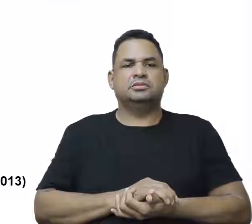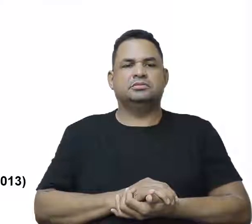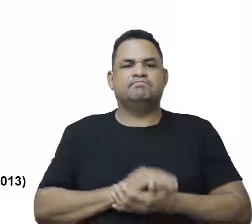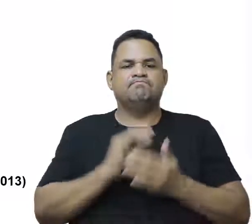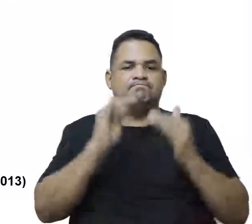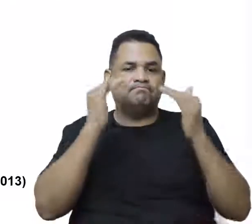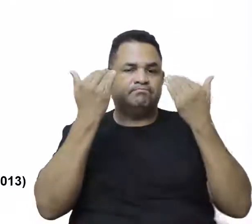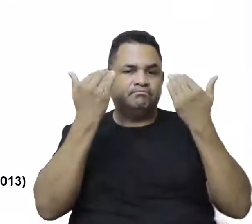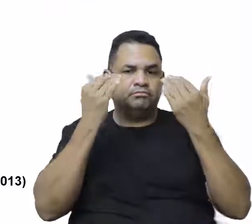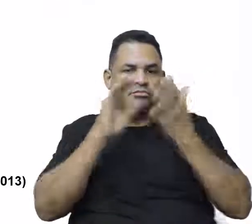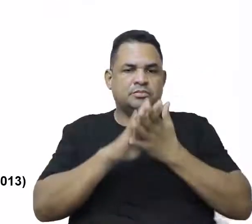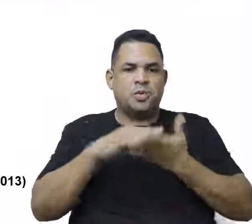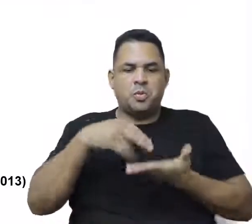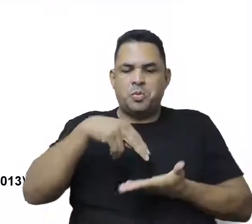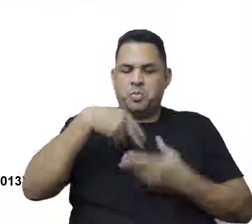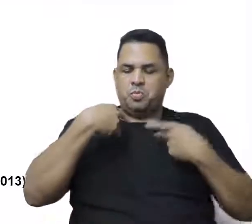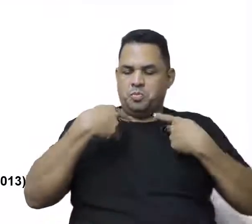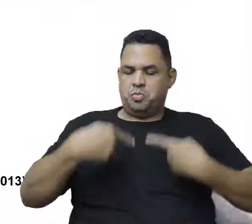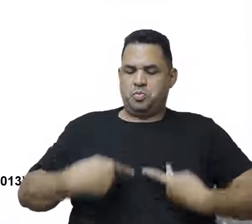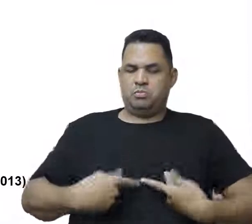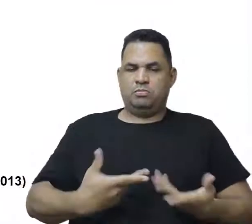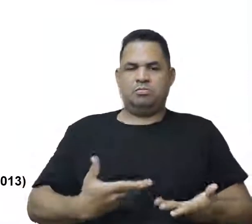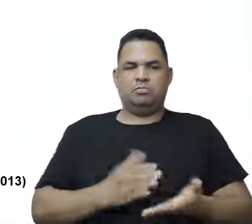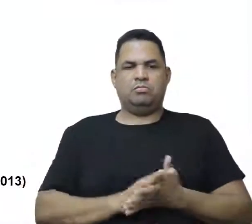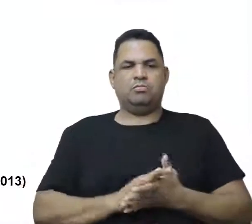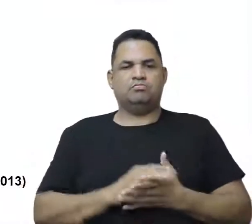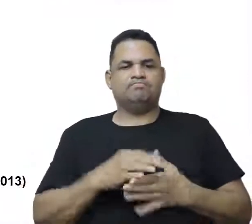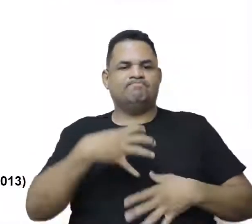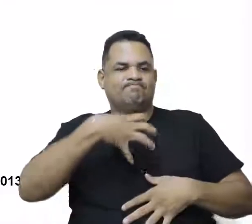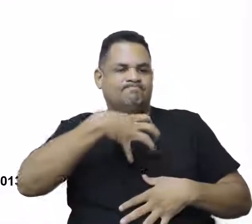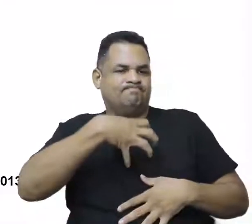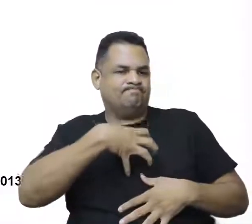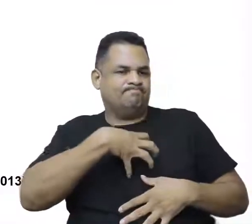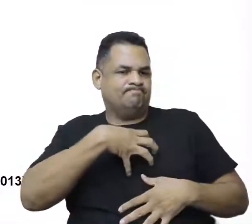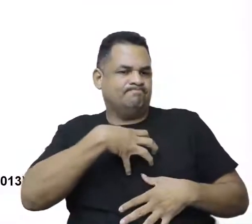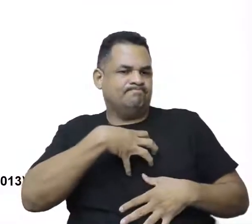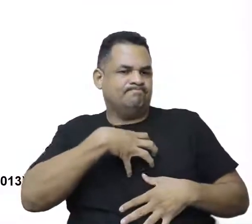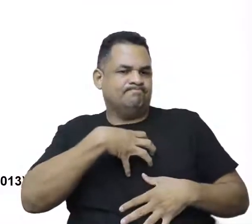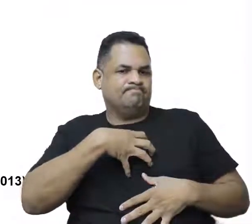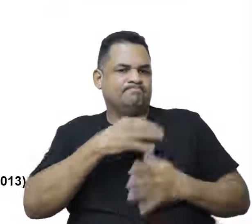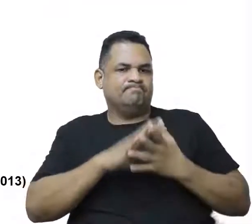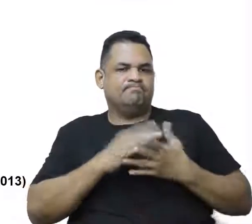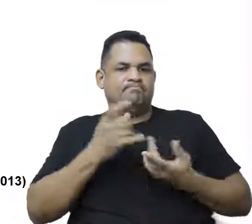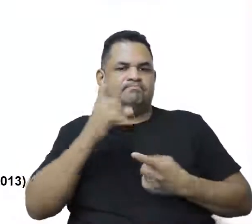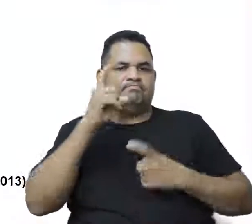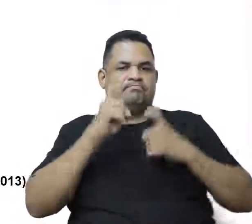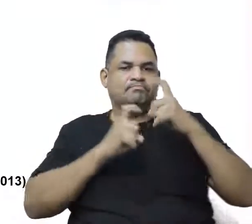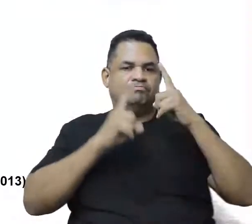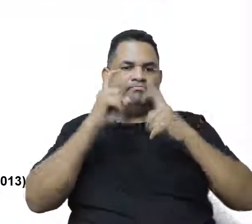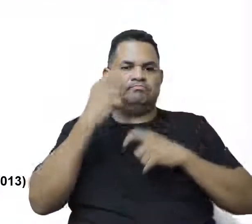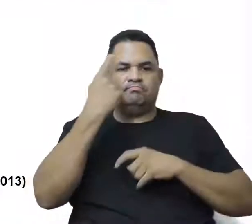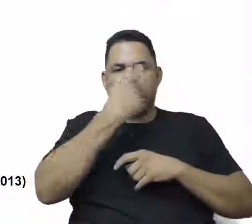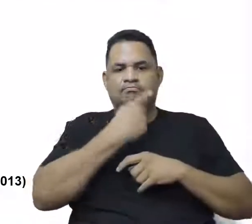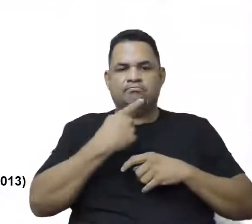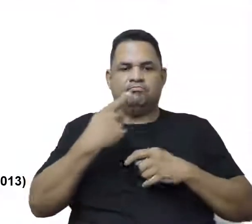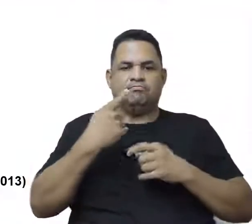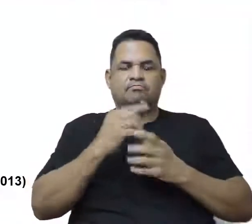Prestar aí mais atenção em algumas posturas corporais, como os sentimentos, as expressões faciais e